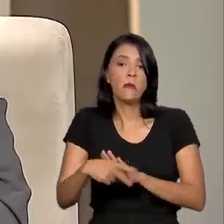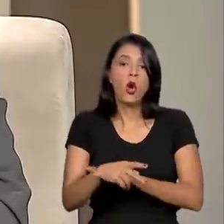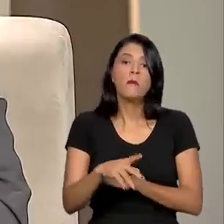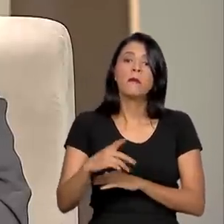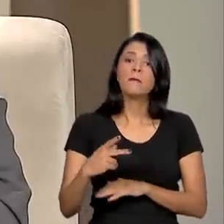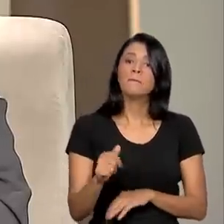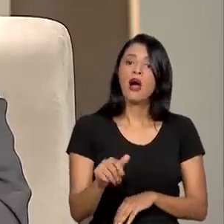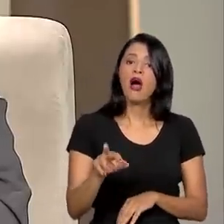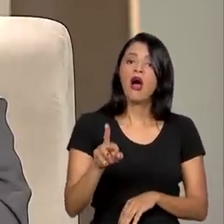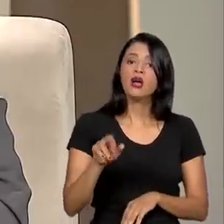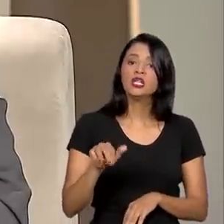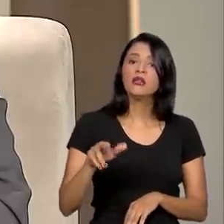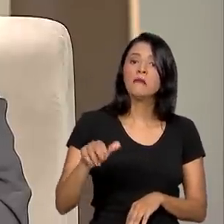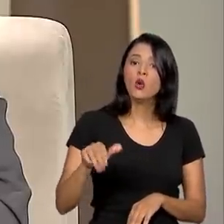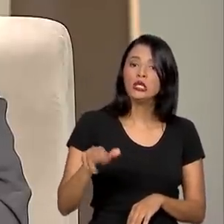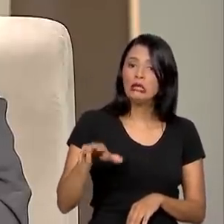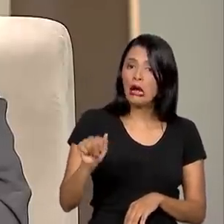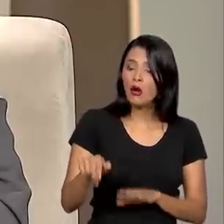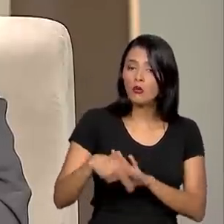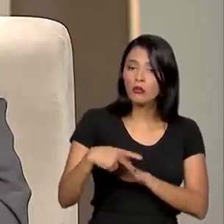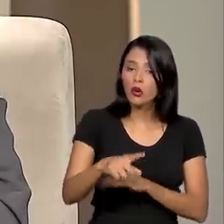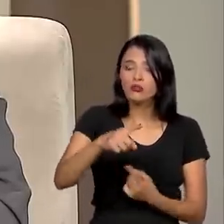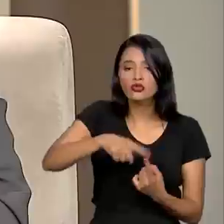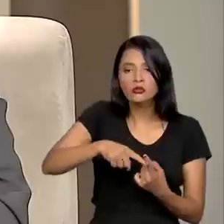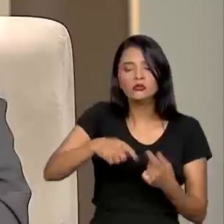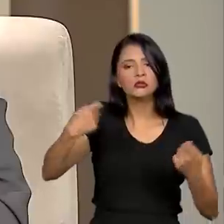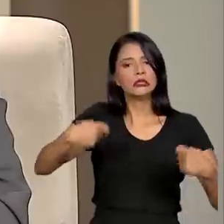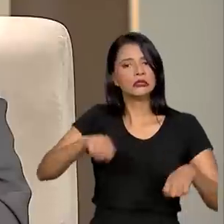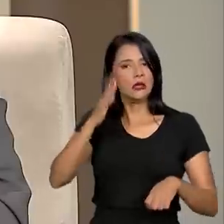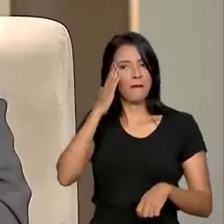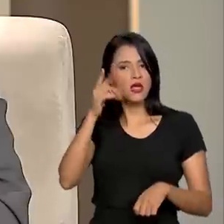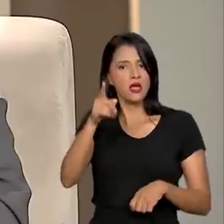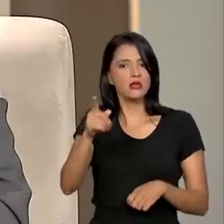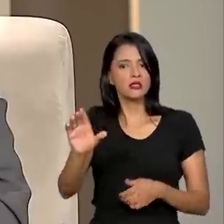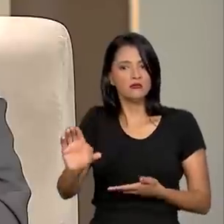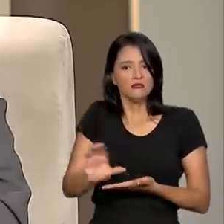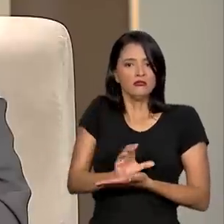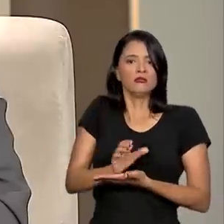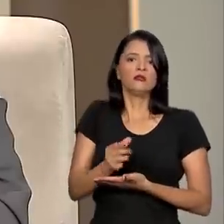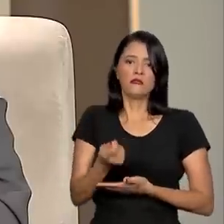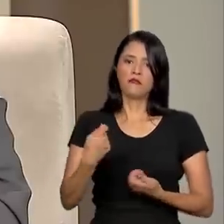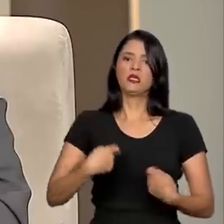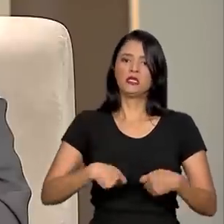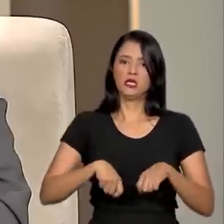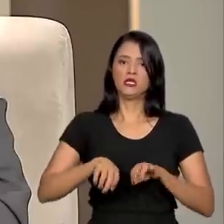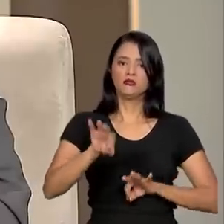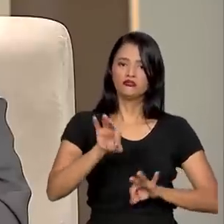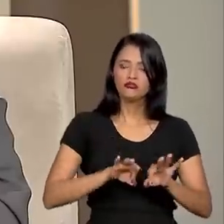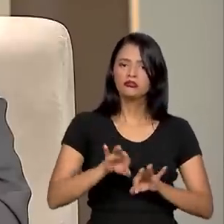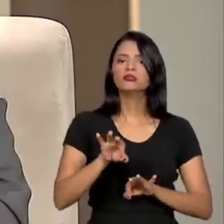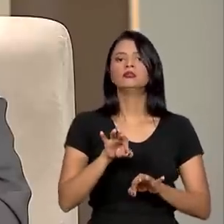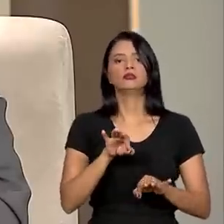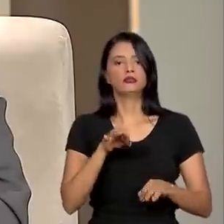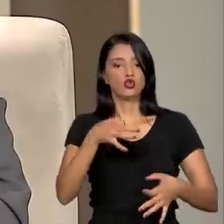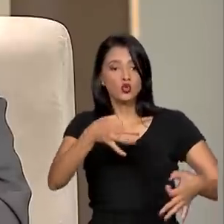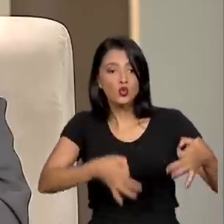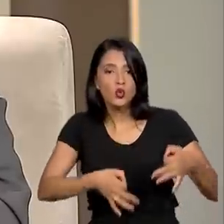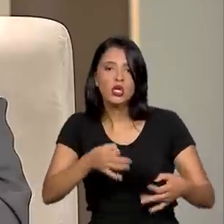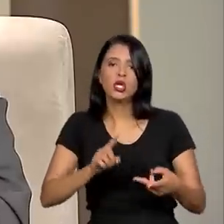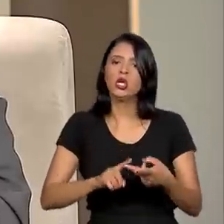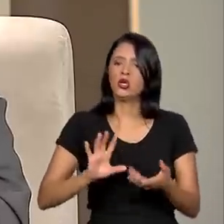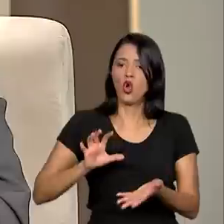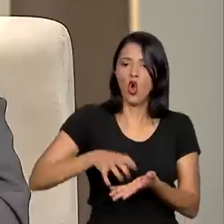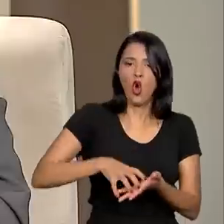é lógico que as pessoas tenham a clareza que um volume de recursos como esse precisa de uma estrutura jurídica de gerenciamento, órgãos